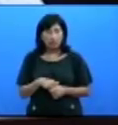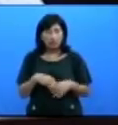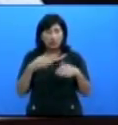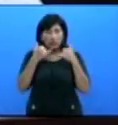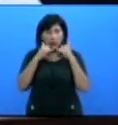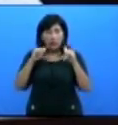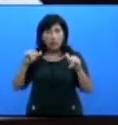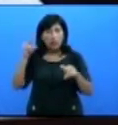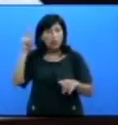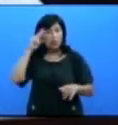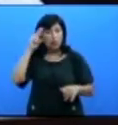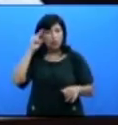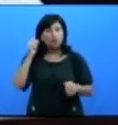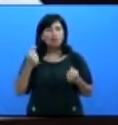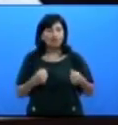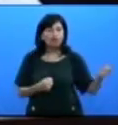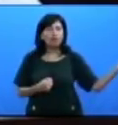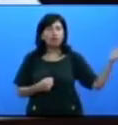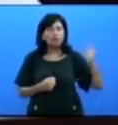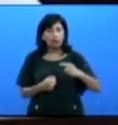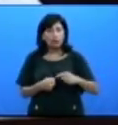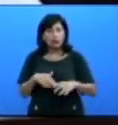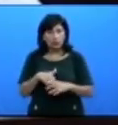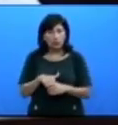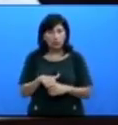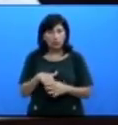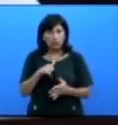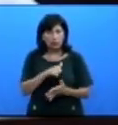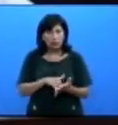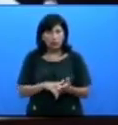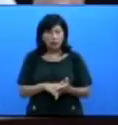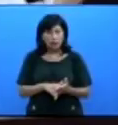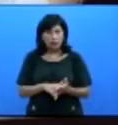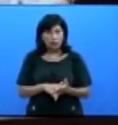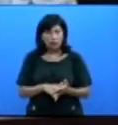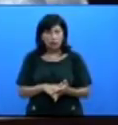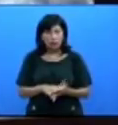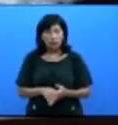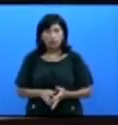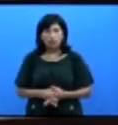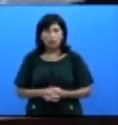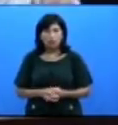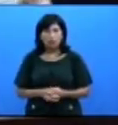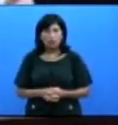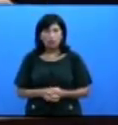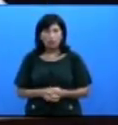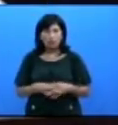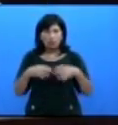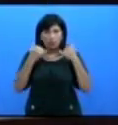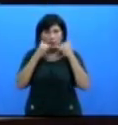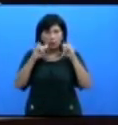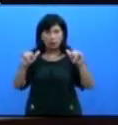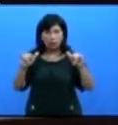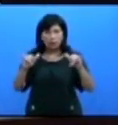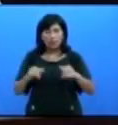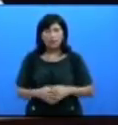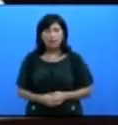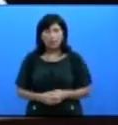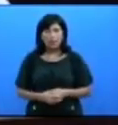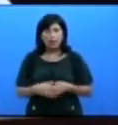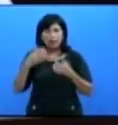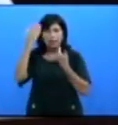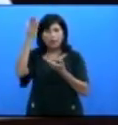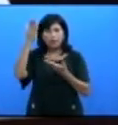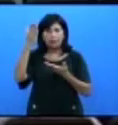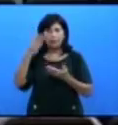estamos votando o requerimento, que nós combinamos lá no gabinete. Eu, a vereadora Tiesa e a vereadora Durvalina. Muito obrigada,